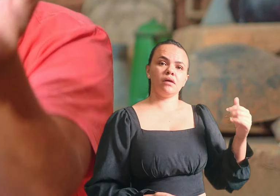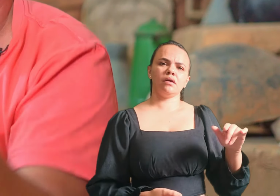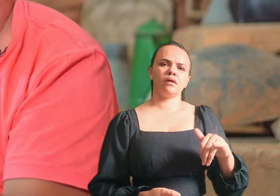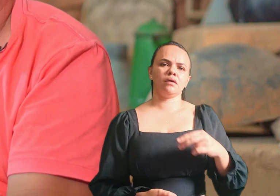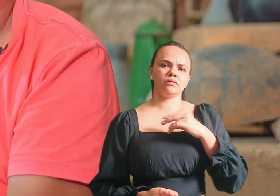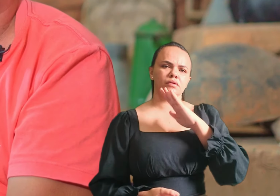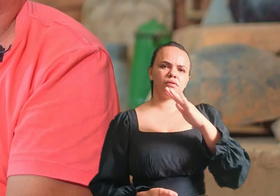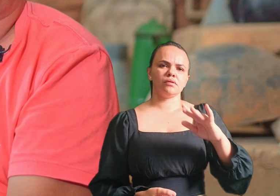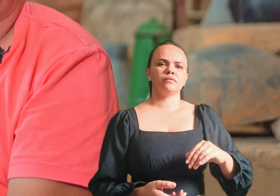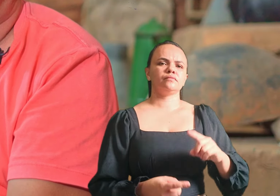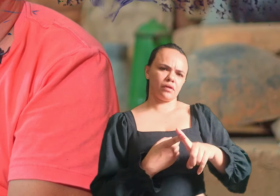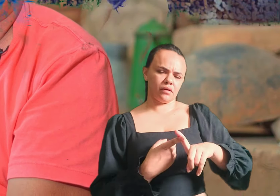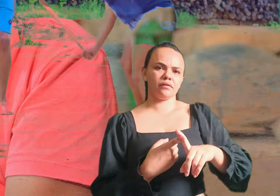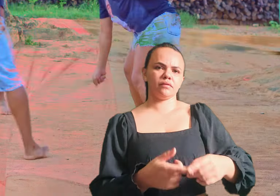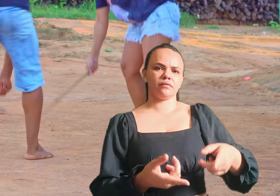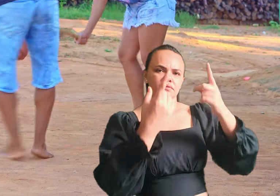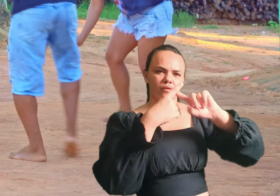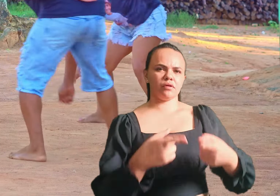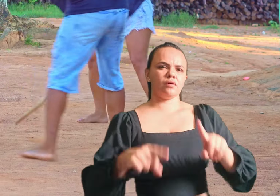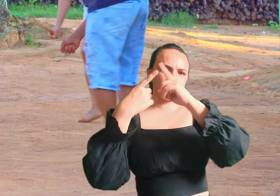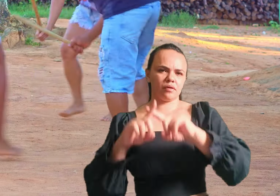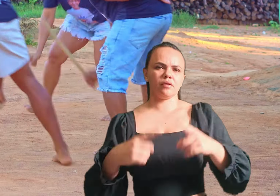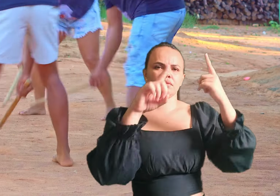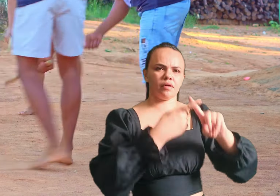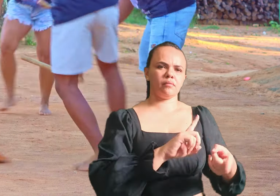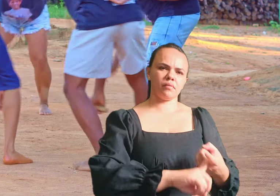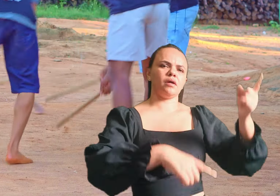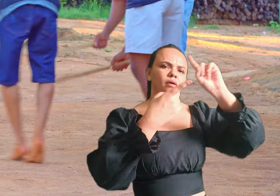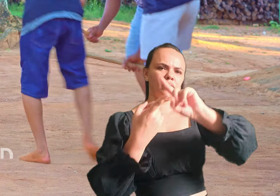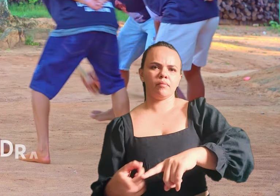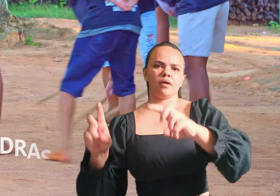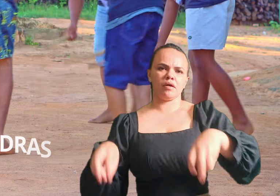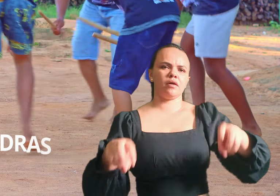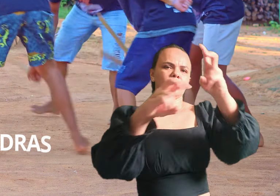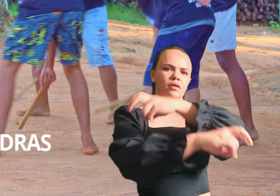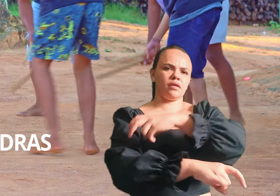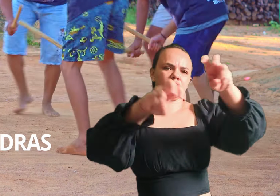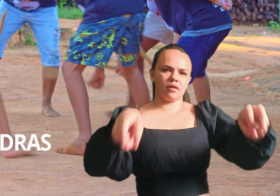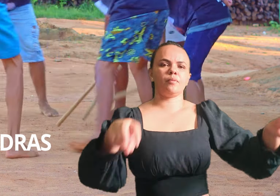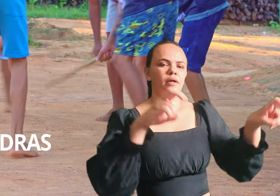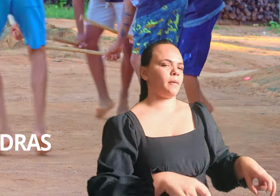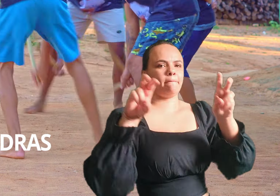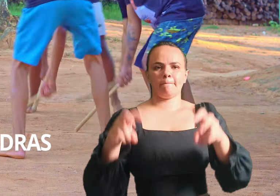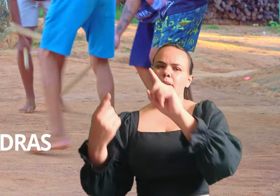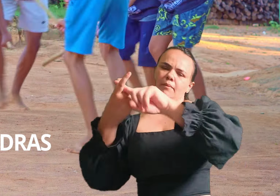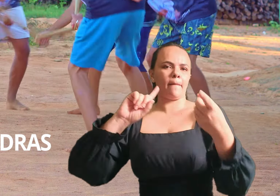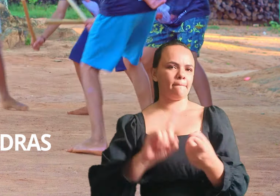também trouxeram o reizado para cá maneiro pau